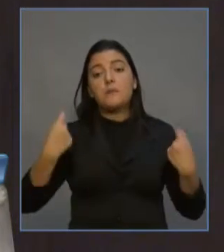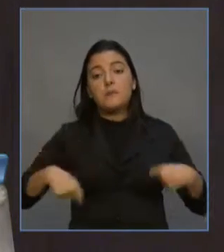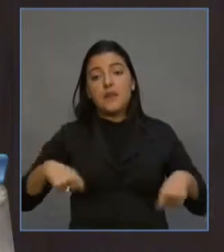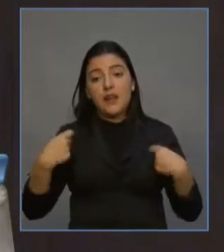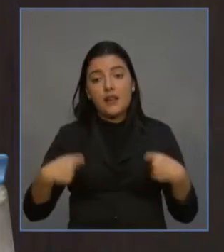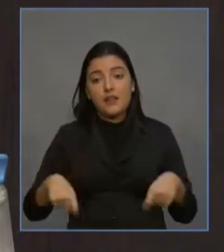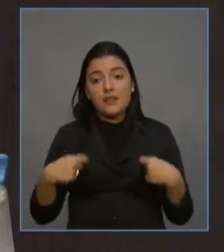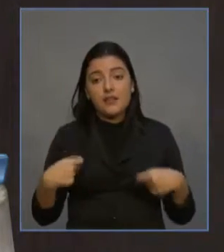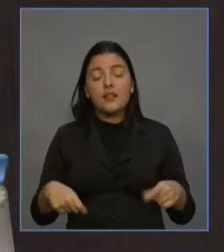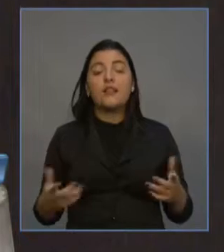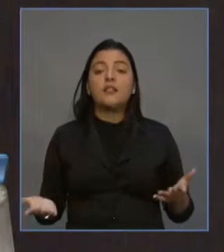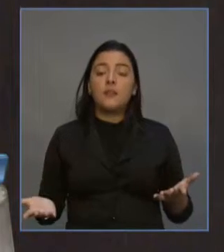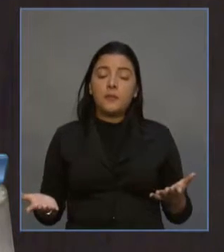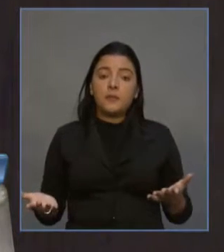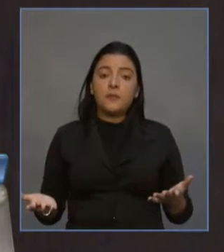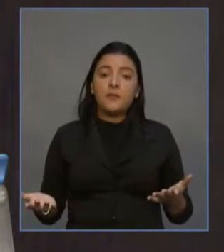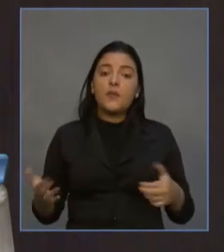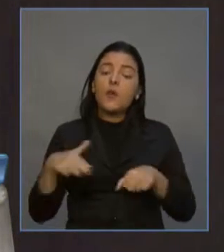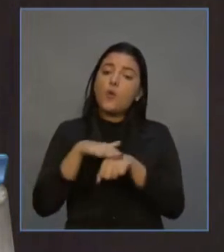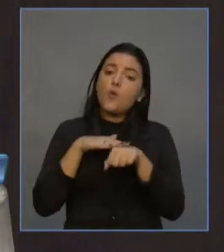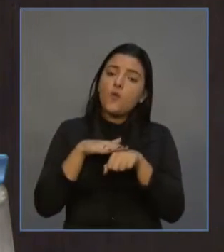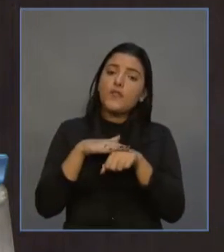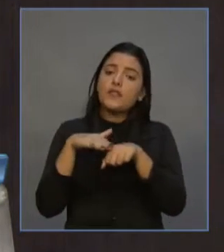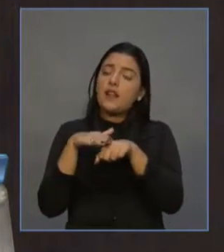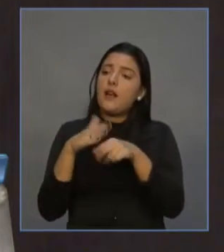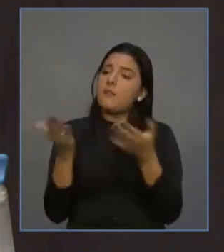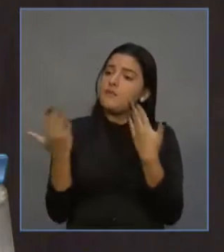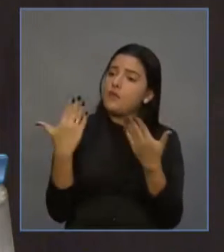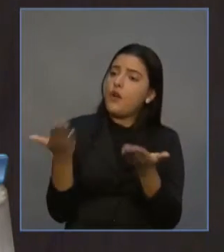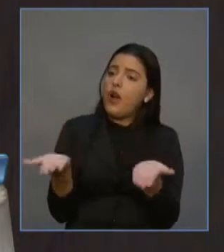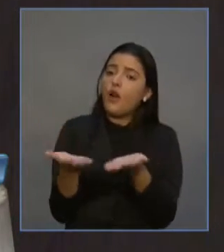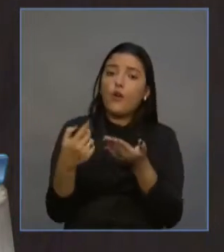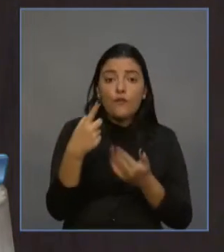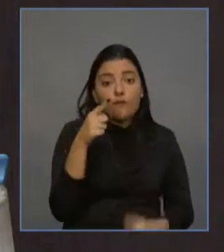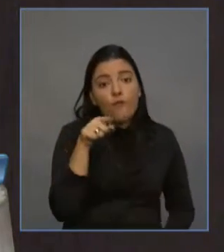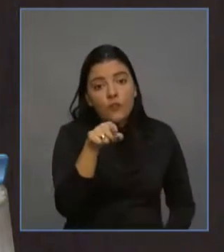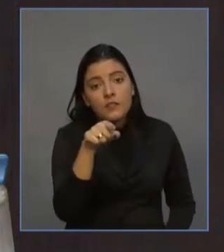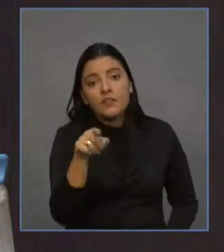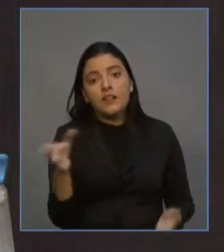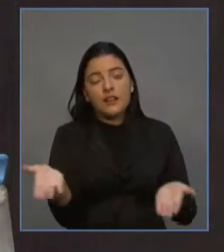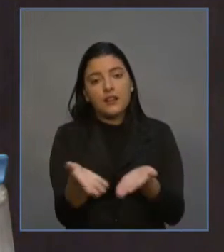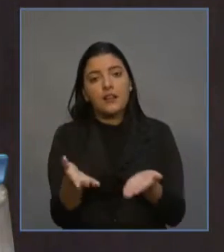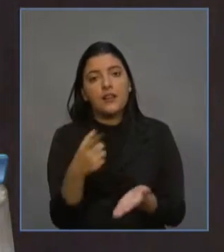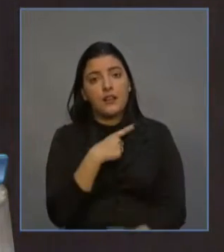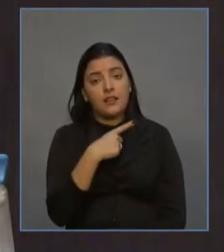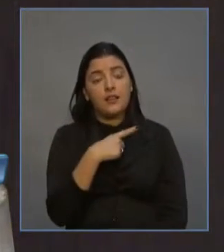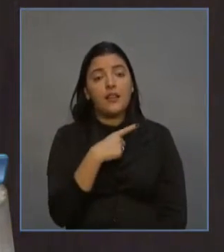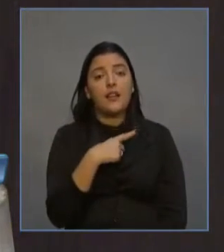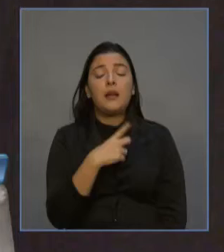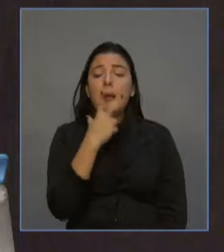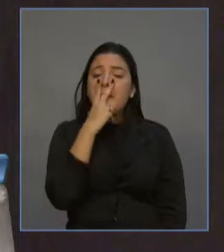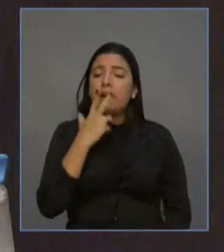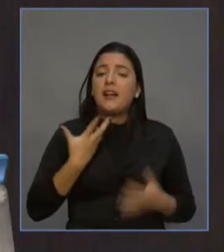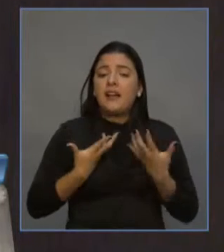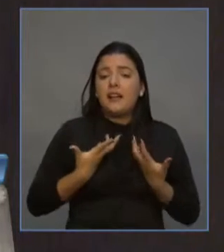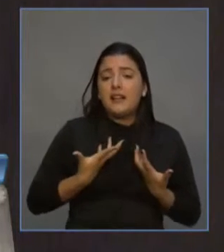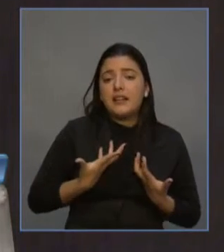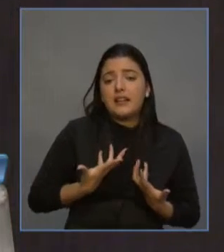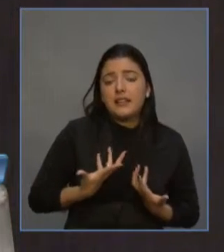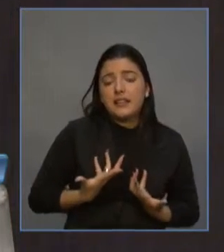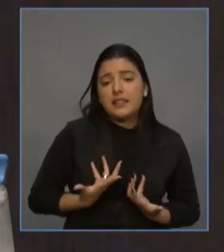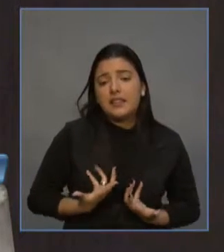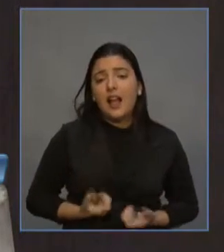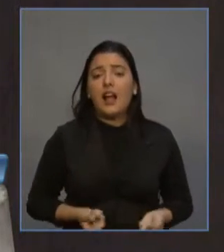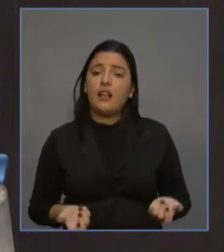precisamos, eu queria conversar, sobretudo, com você, que está cansado,